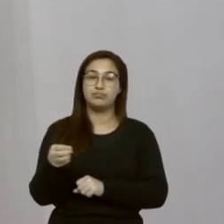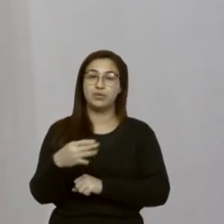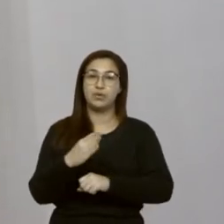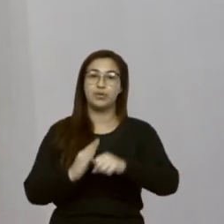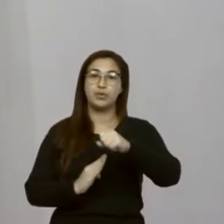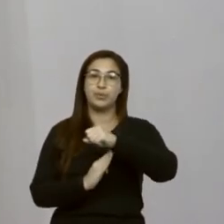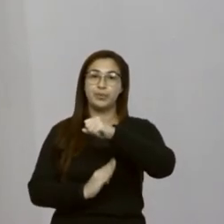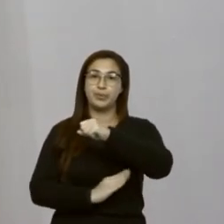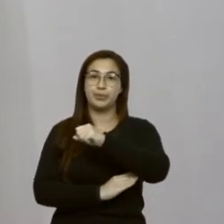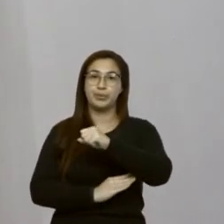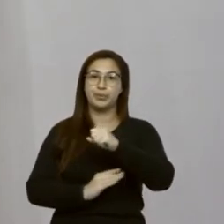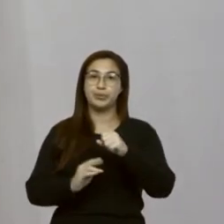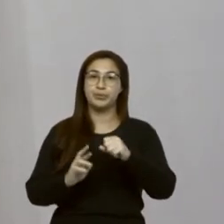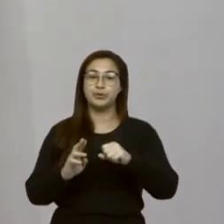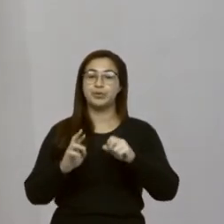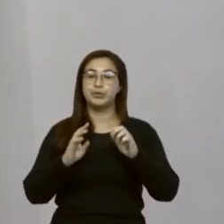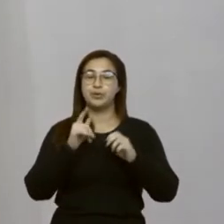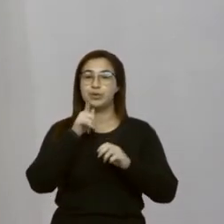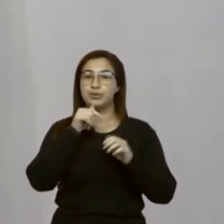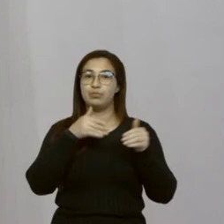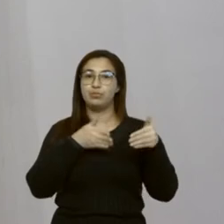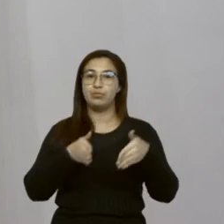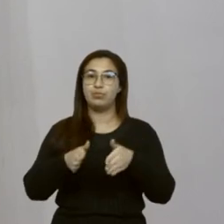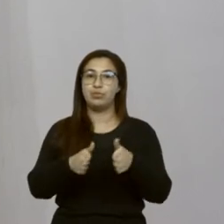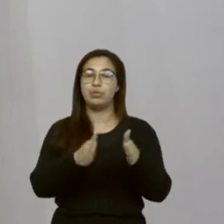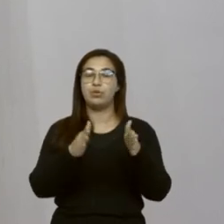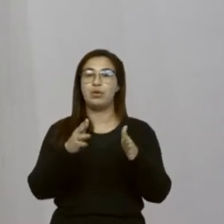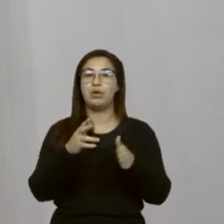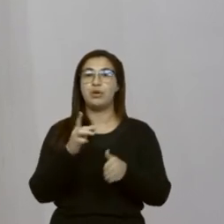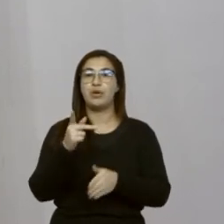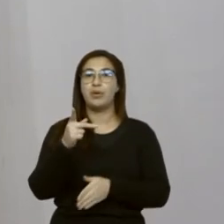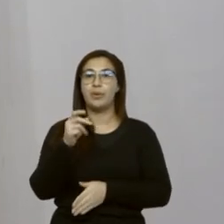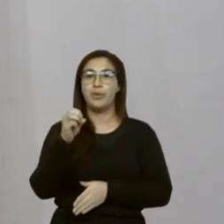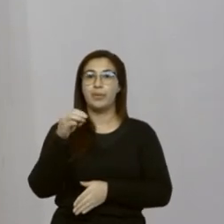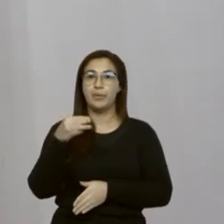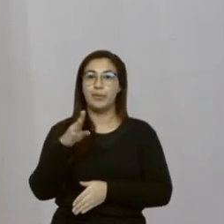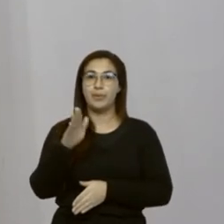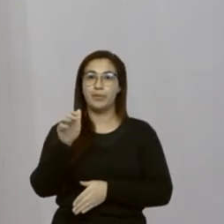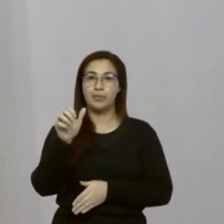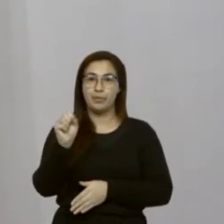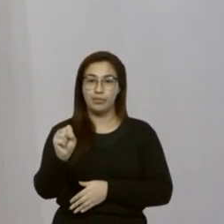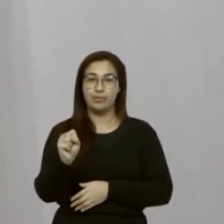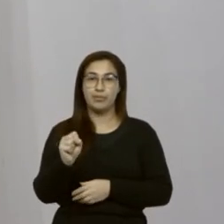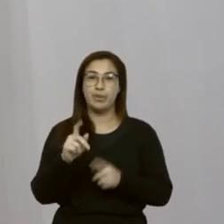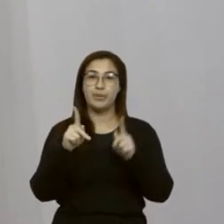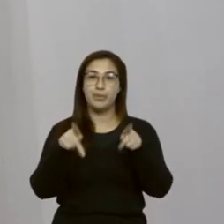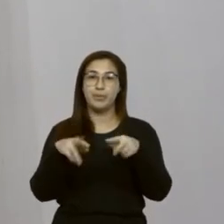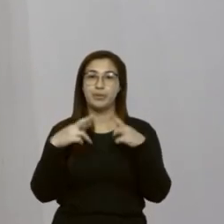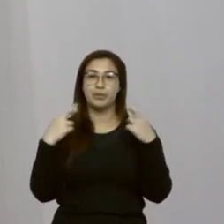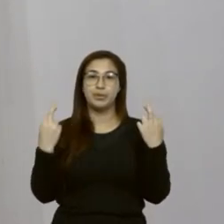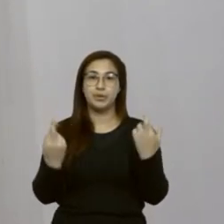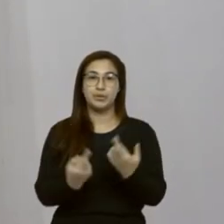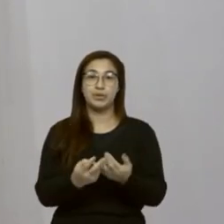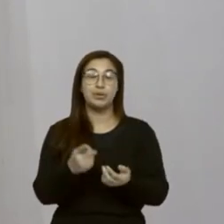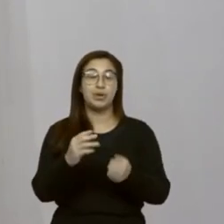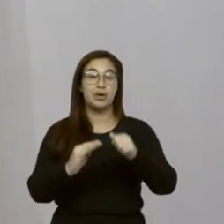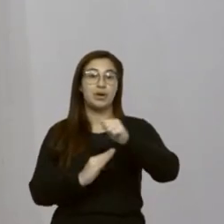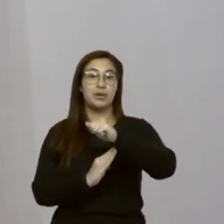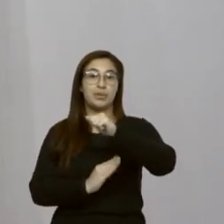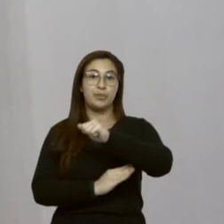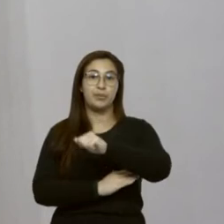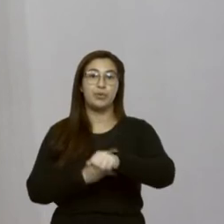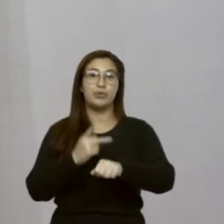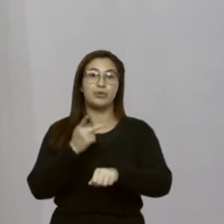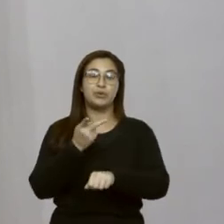das Pombas, sobre a nossa BR-470, em Pouso Redondo. A ponte metálica foi construída em tempo